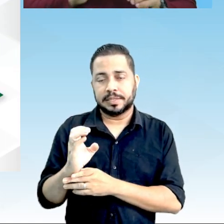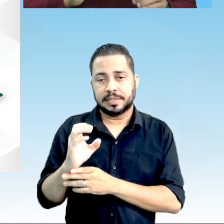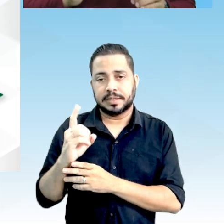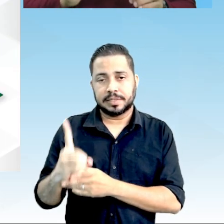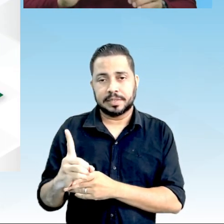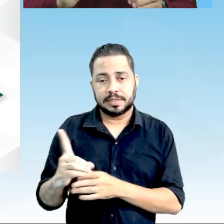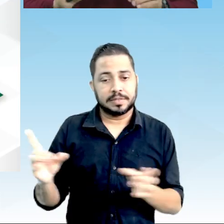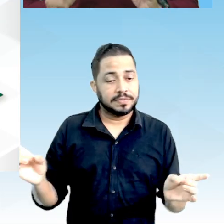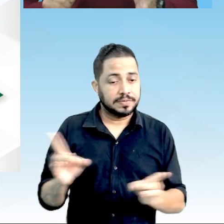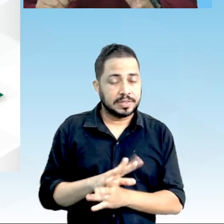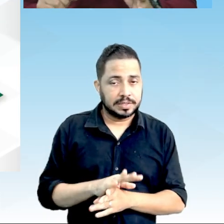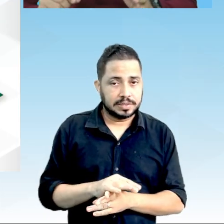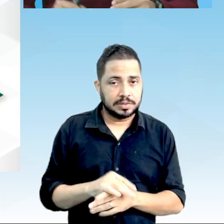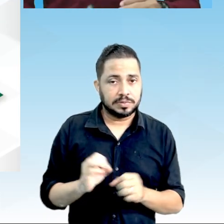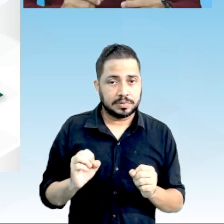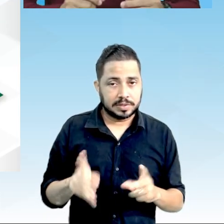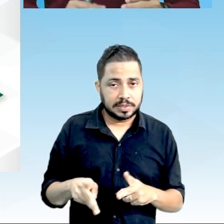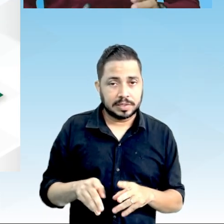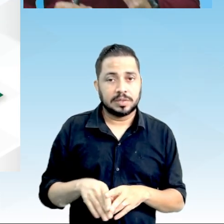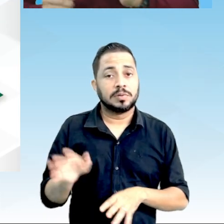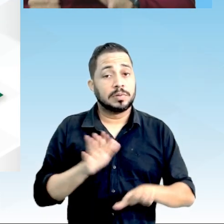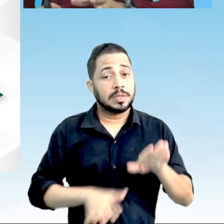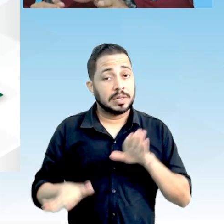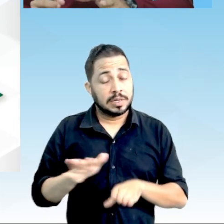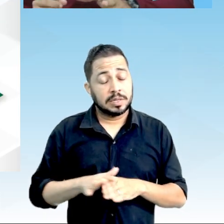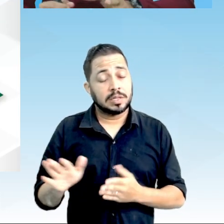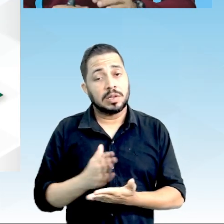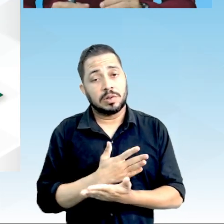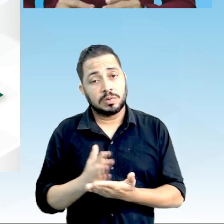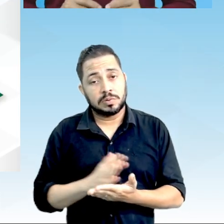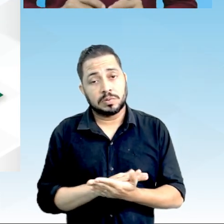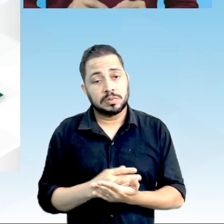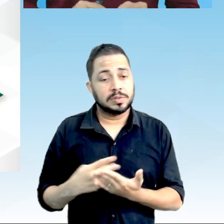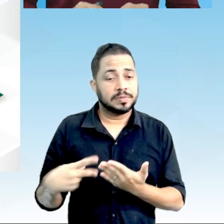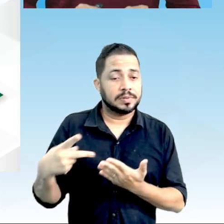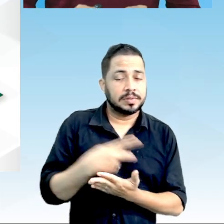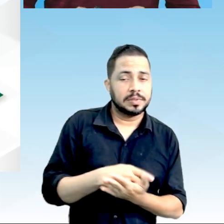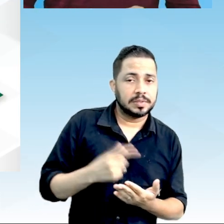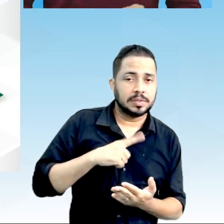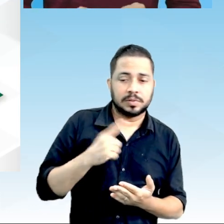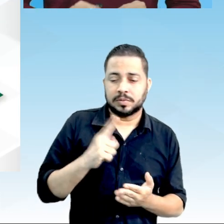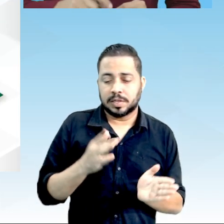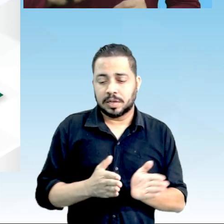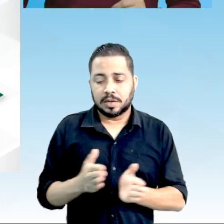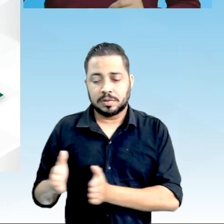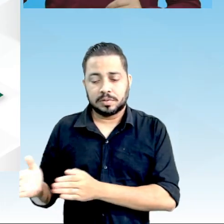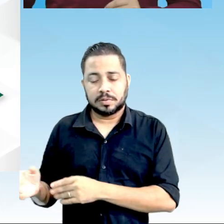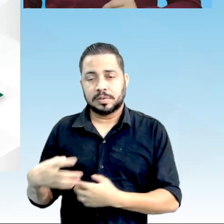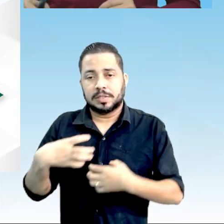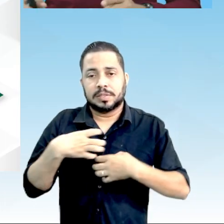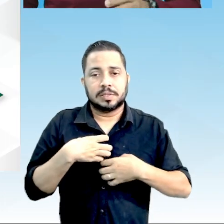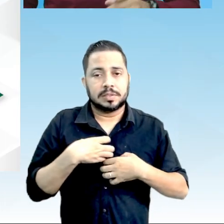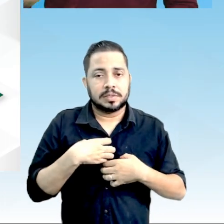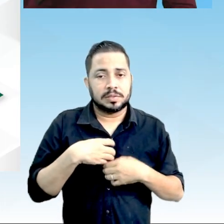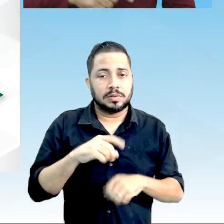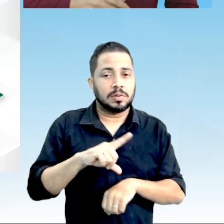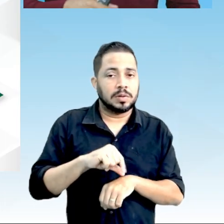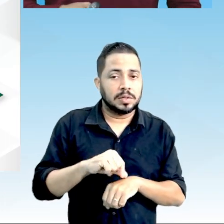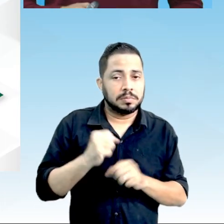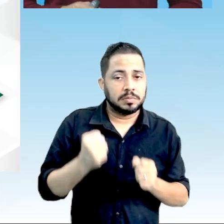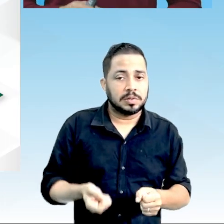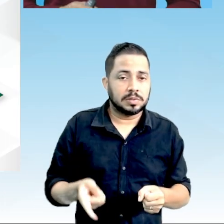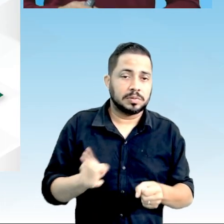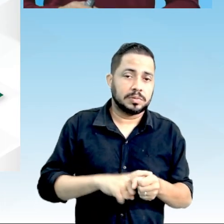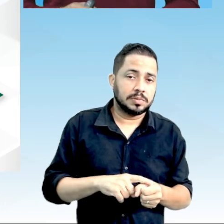e fecha, tá? Tranquilo? Cuidado, que algumas figuras nem sempre estão nessa ordem do sentido horário. Ela pode estar ao